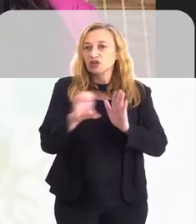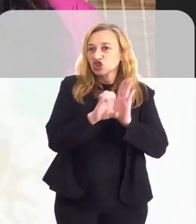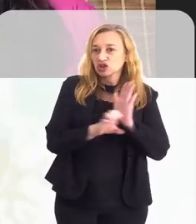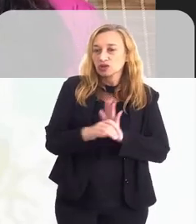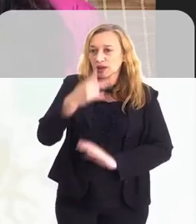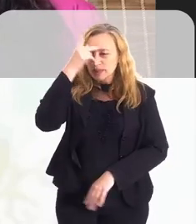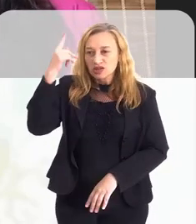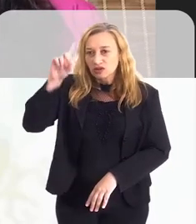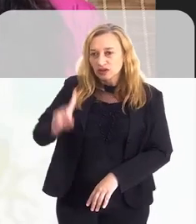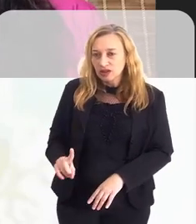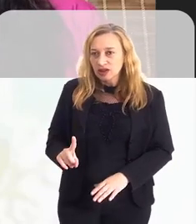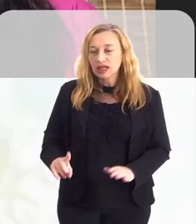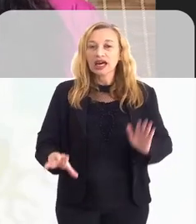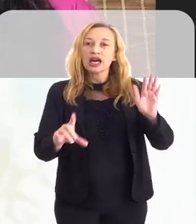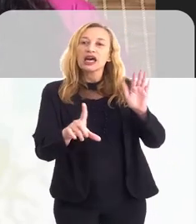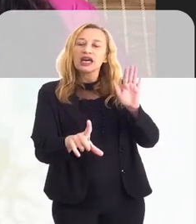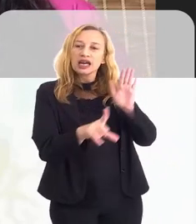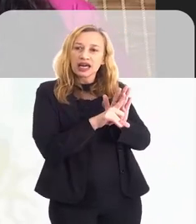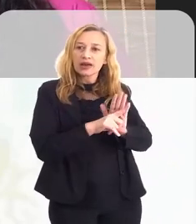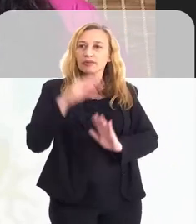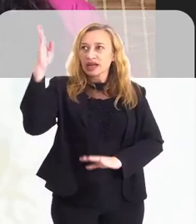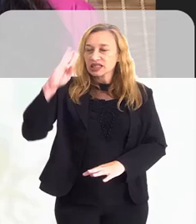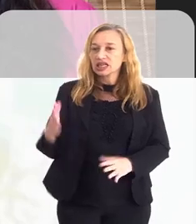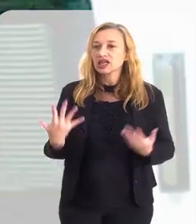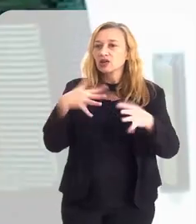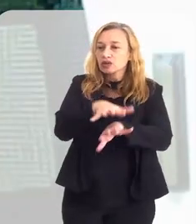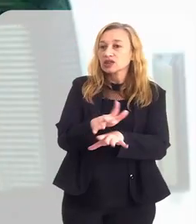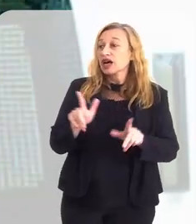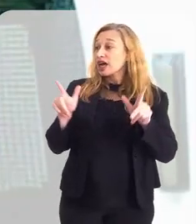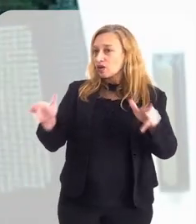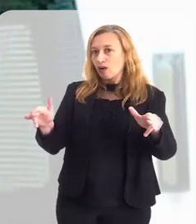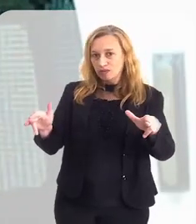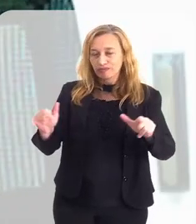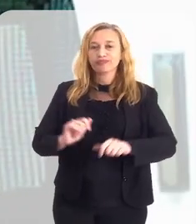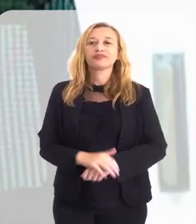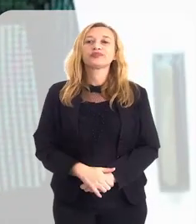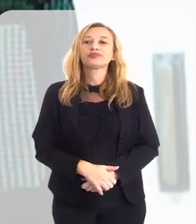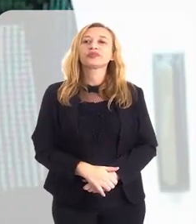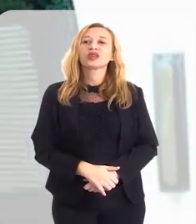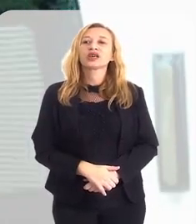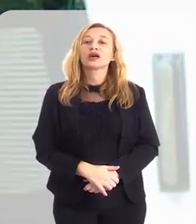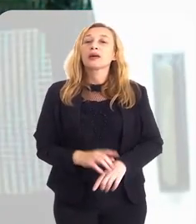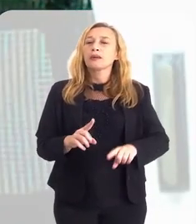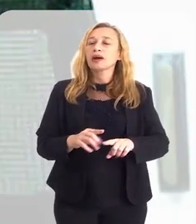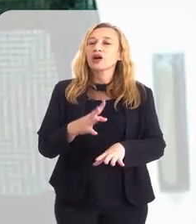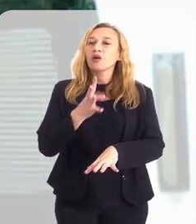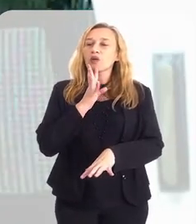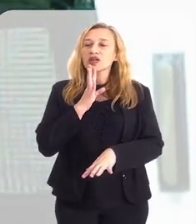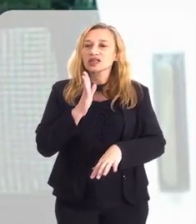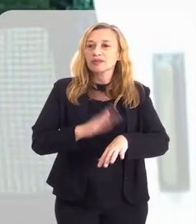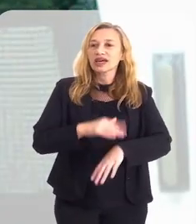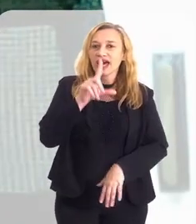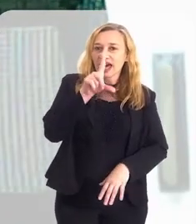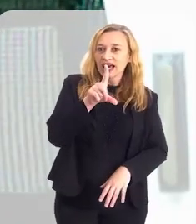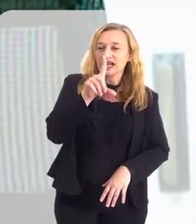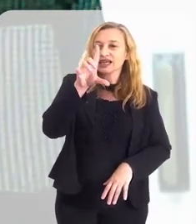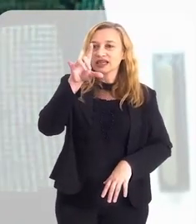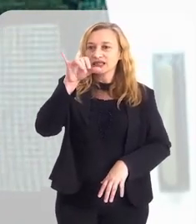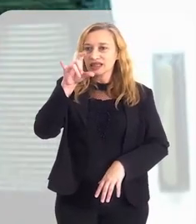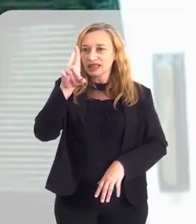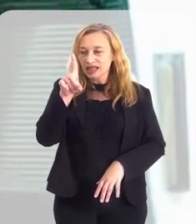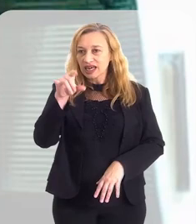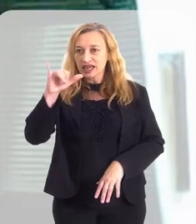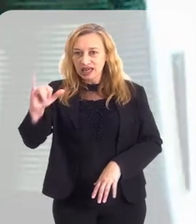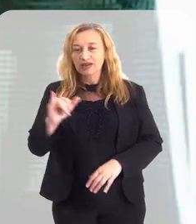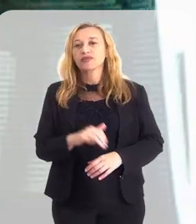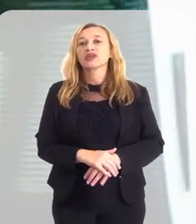fala do Estatuto da Pessoa com Deficiência e fala da Lei Brasileira de Inclusão, nós estamos falando do mesmo dispositivo legal. Mas ela é mais conhecida como LBI, né?